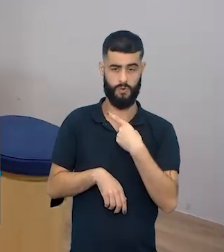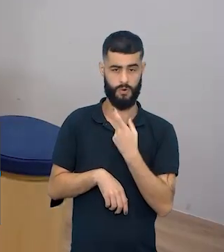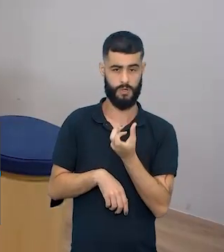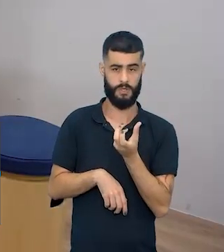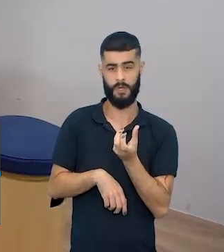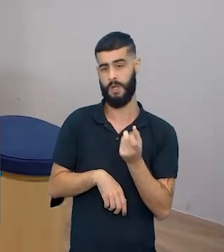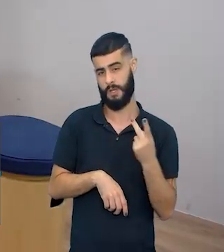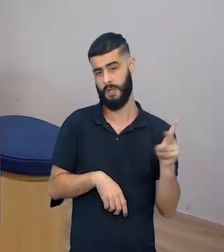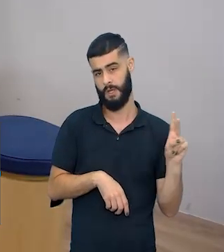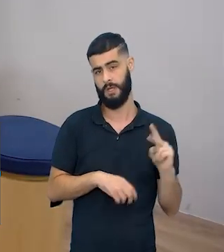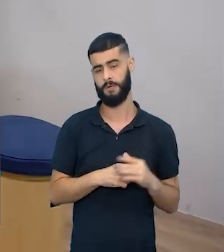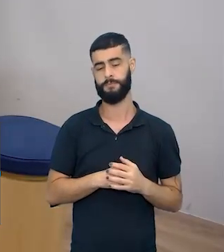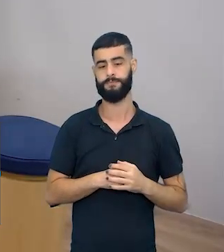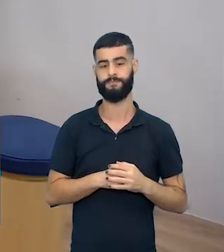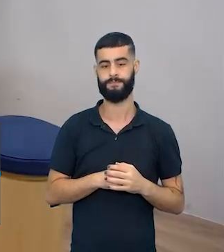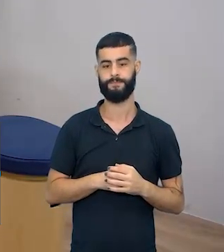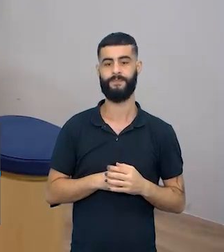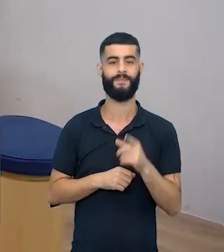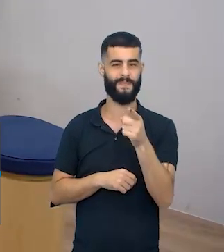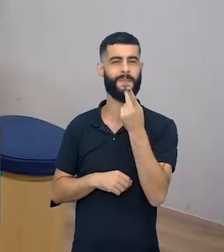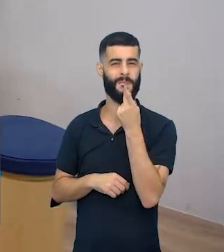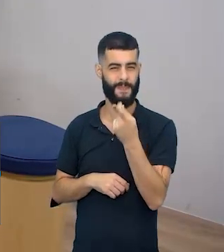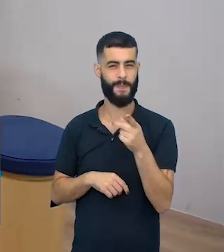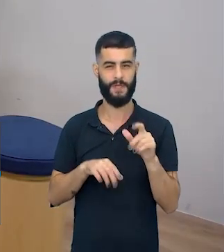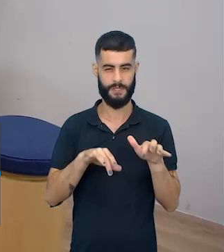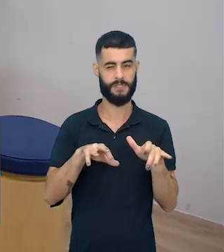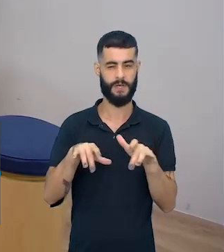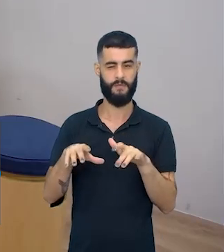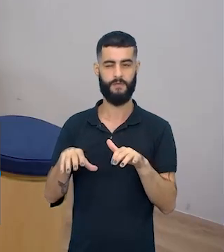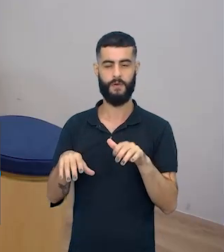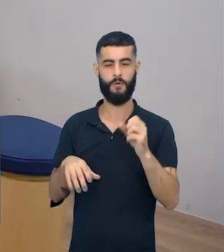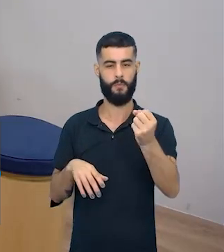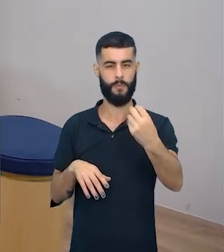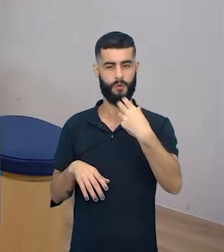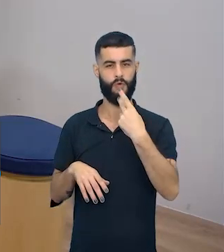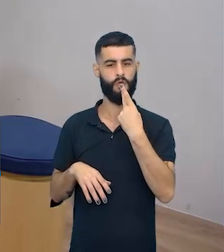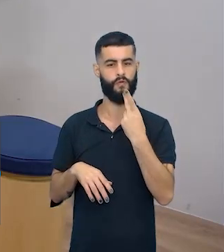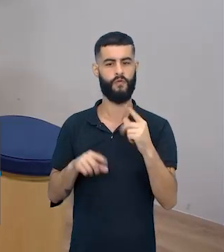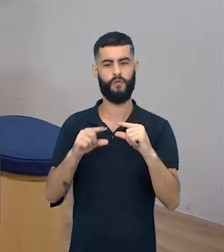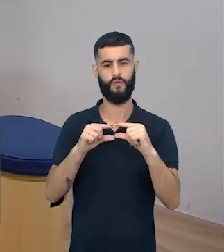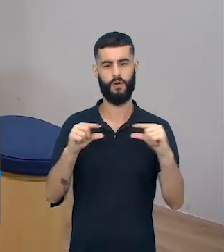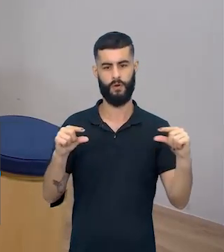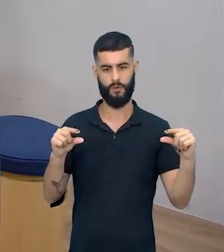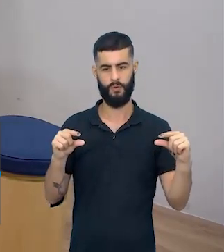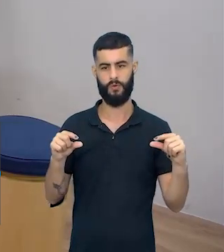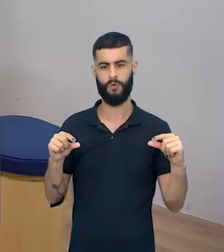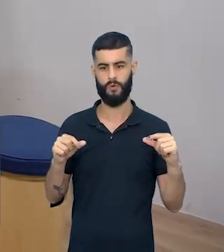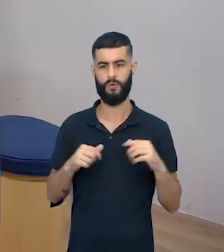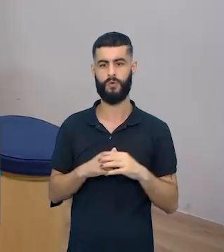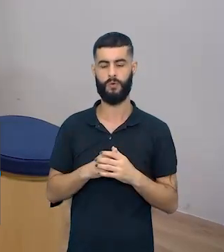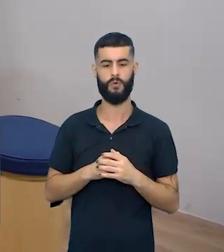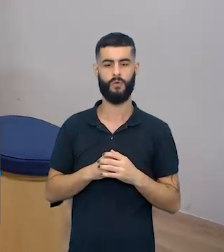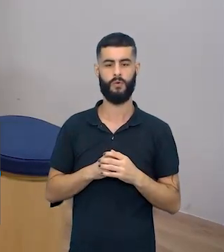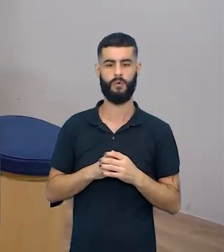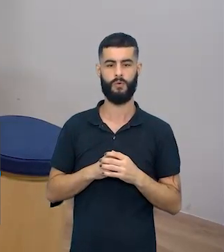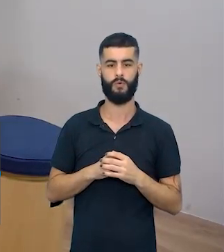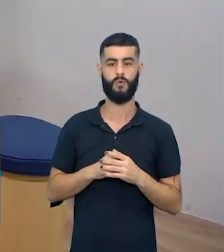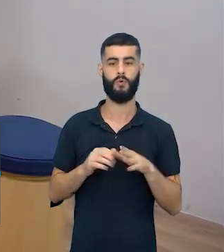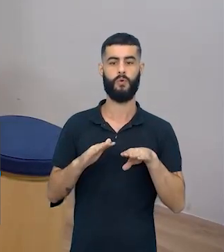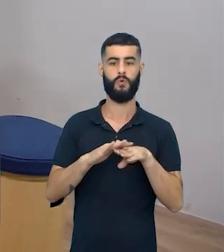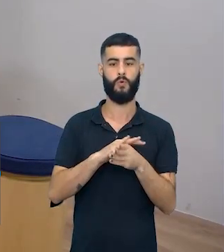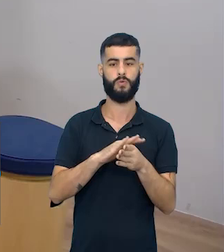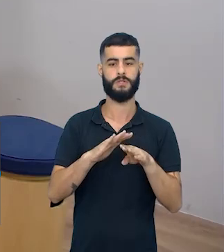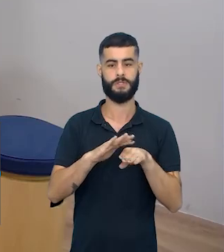que você mencionou, que muitos professores colocaram a refletir sobre, né? E a gente percebe que o